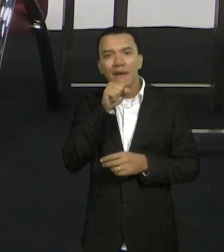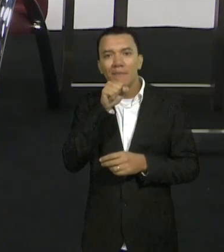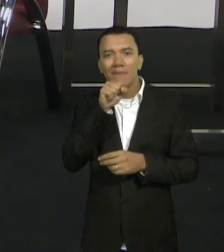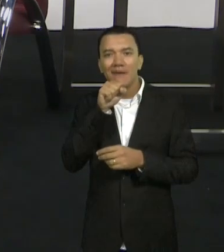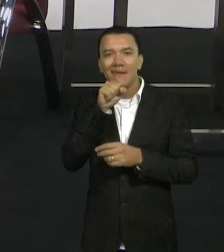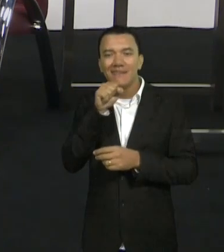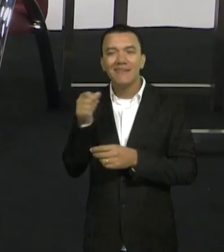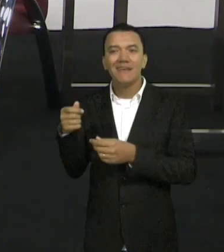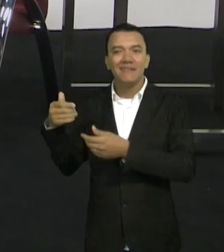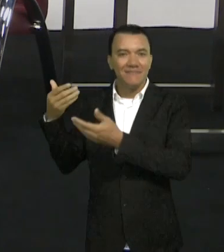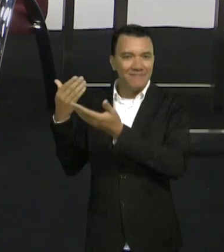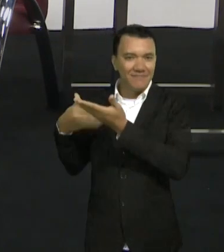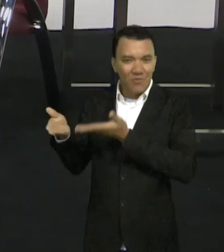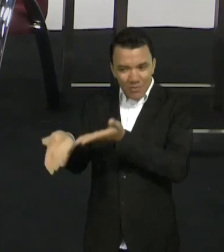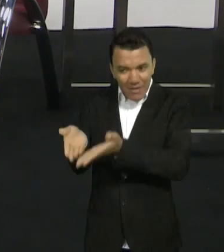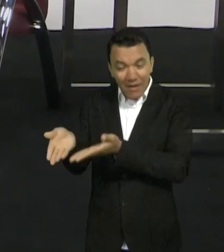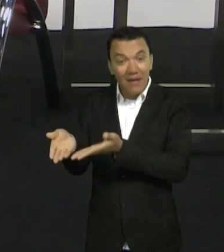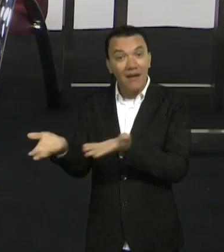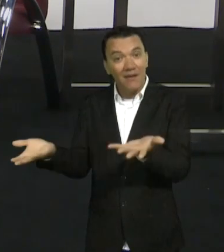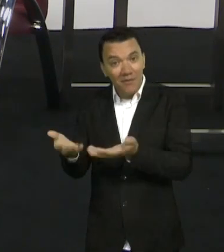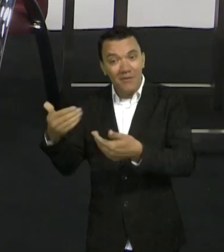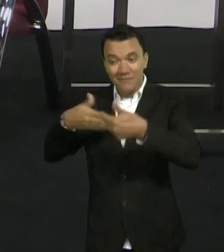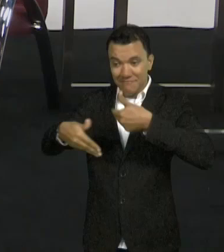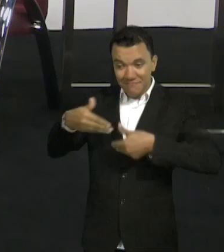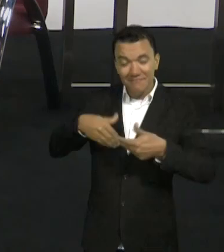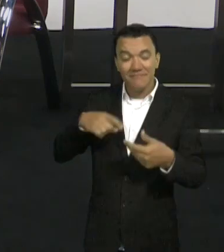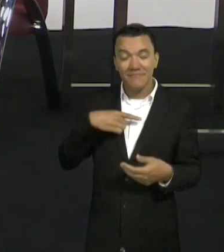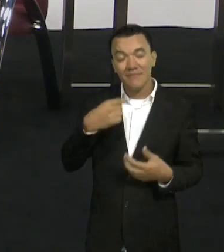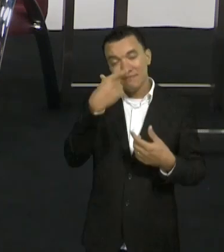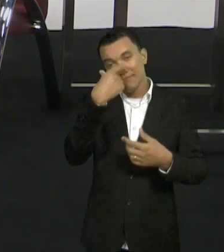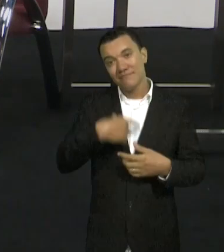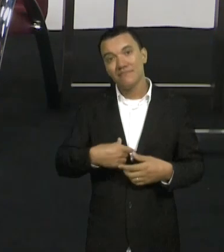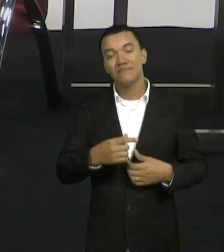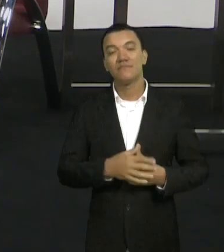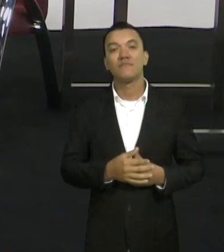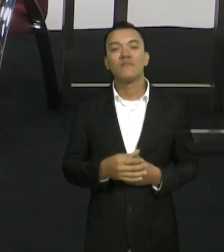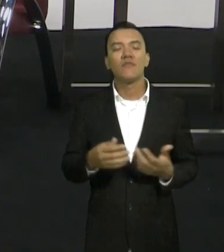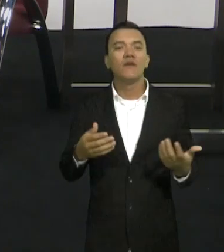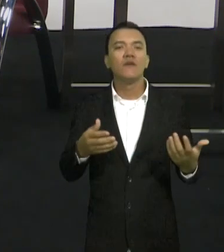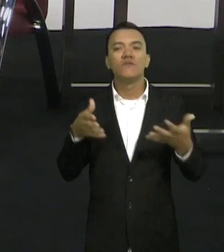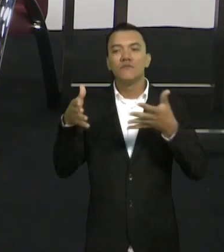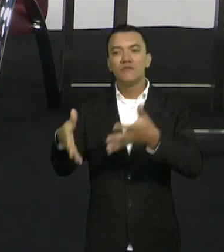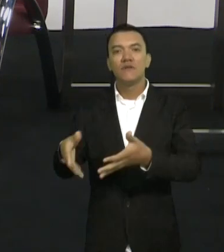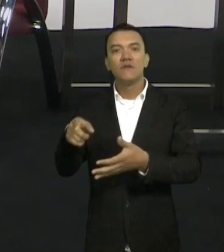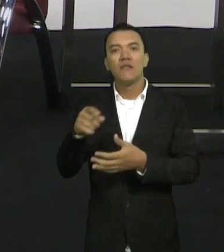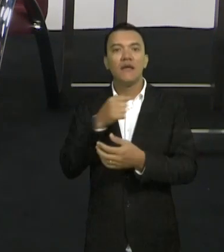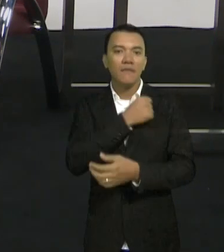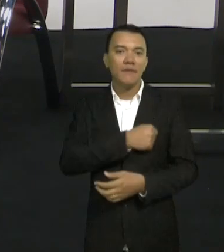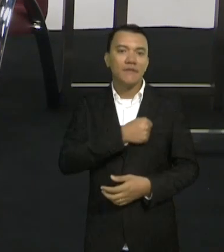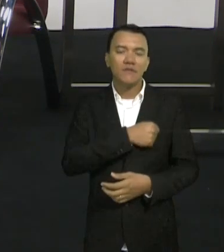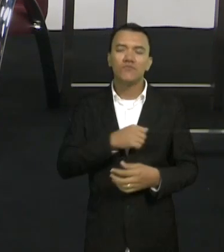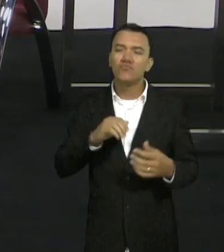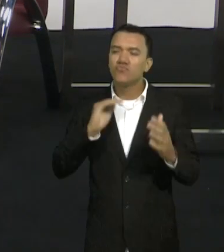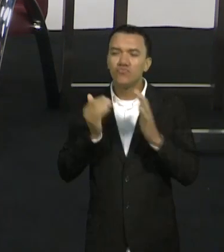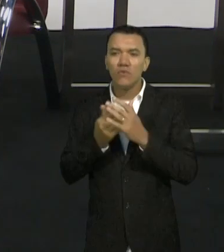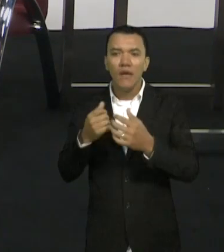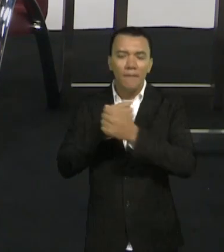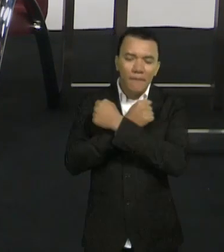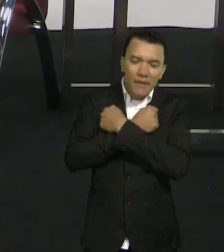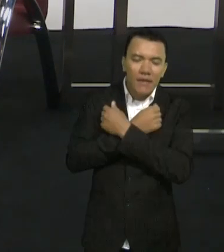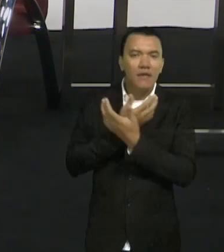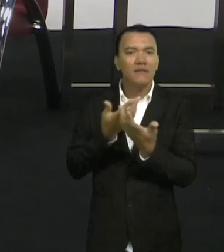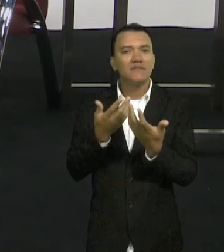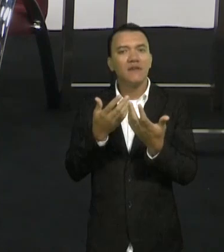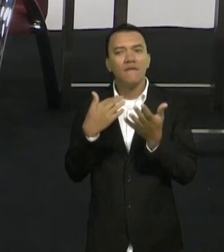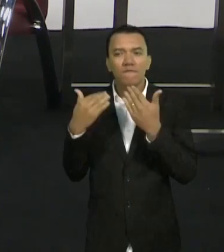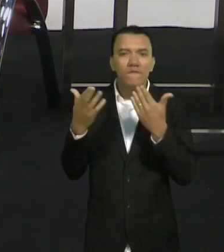para mim. Então, quando eu chego na Madre Deus, todo mundo abraça, todo mundo quer falar, todo mundo